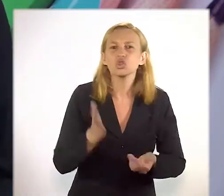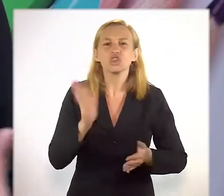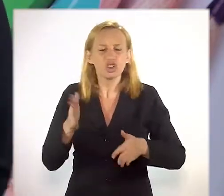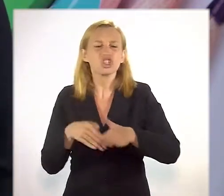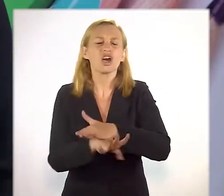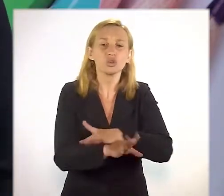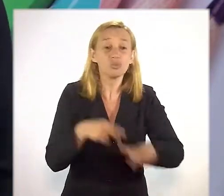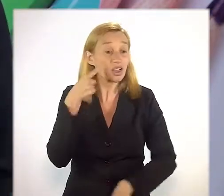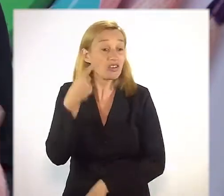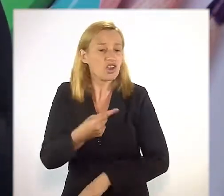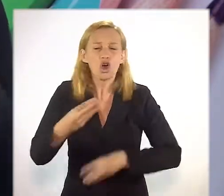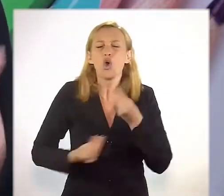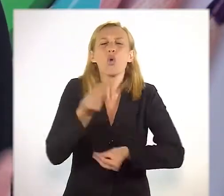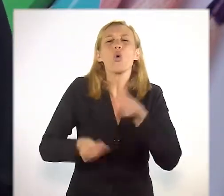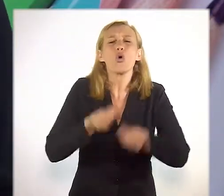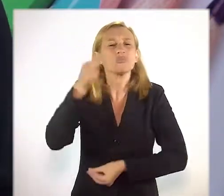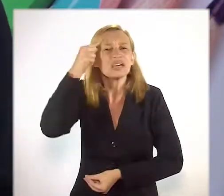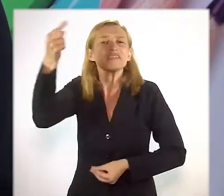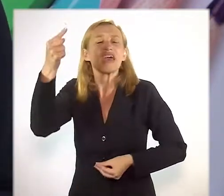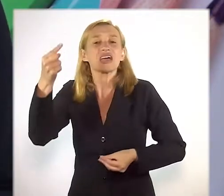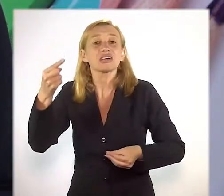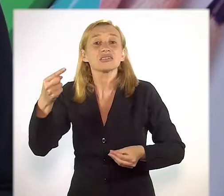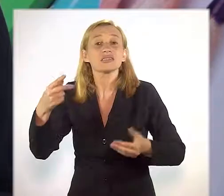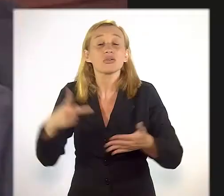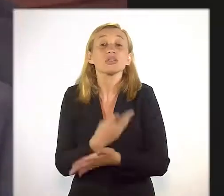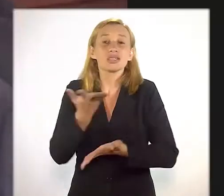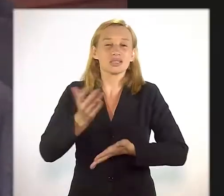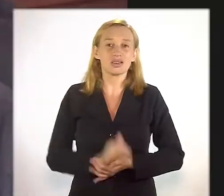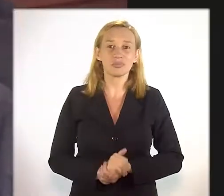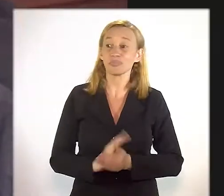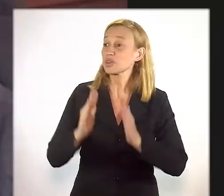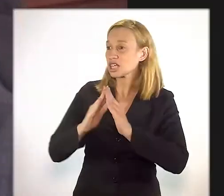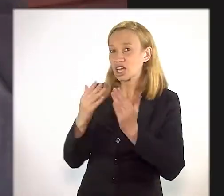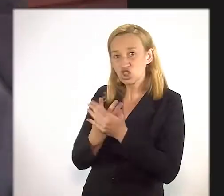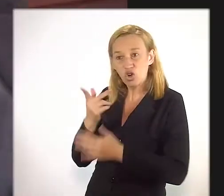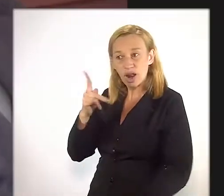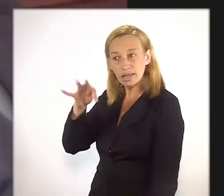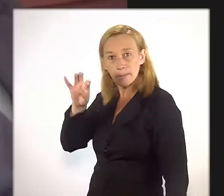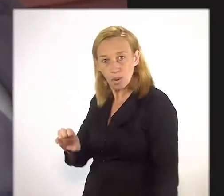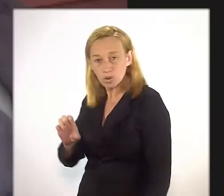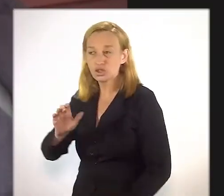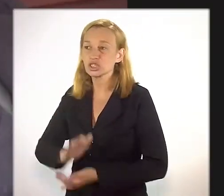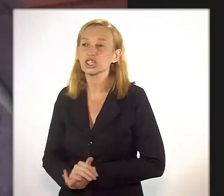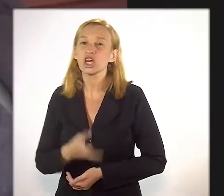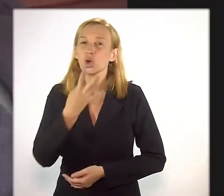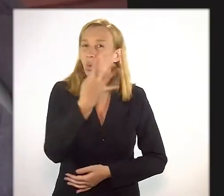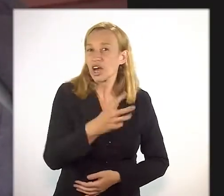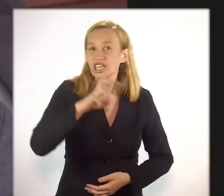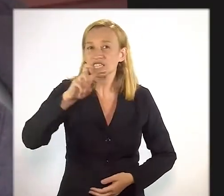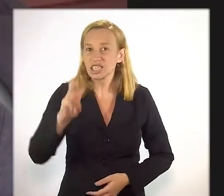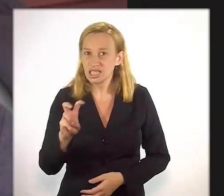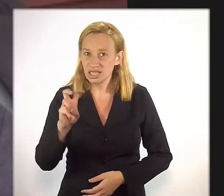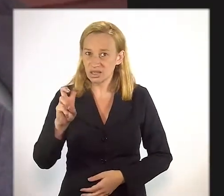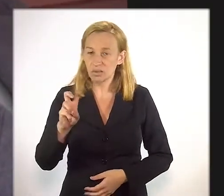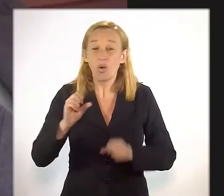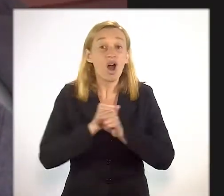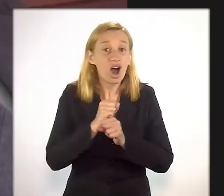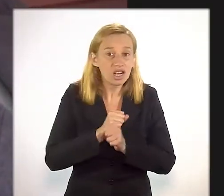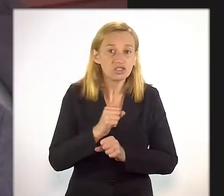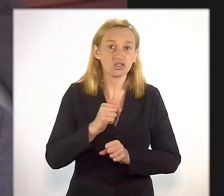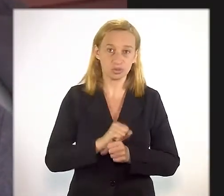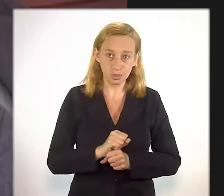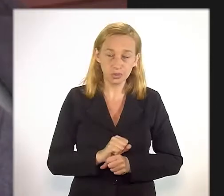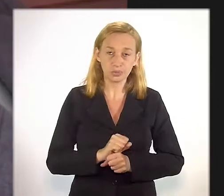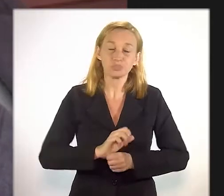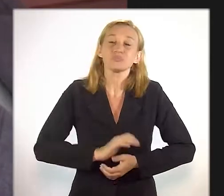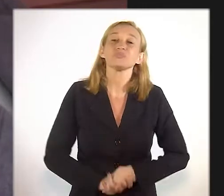está acostumado a ver. Como é que surgiu essa ideia, professor? Bom, a Escola da Ponte tem 45 anos de existência,